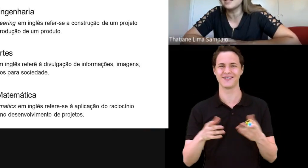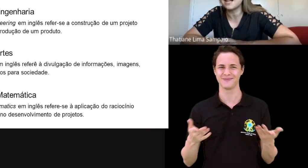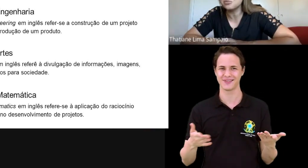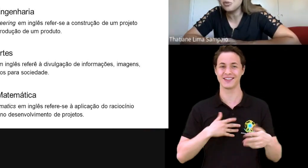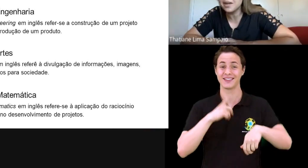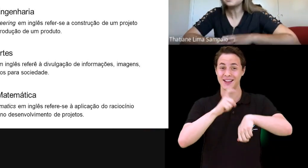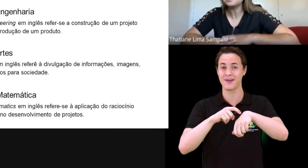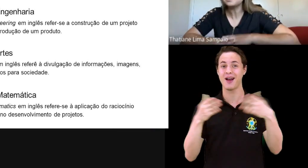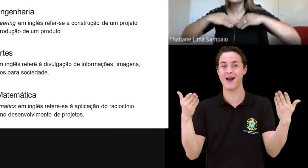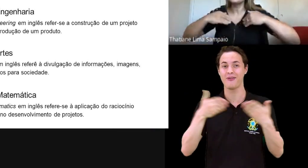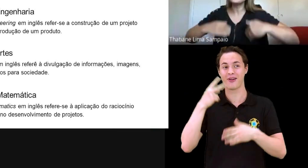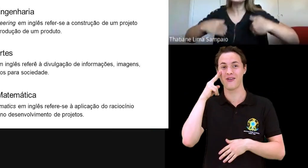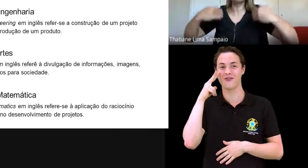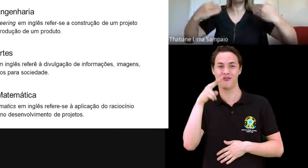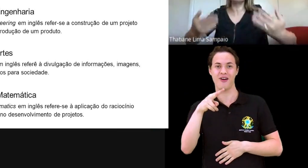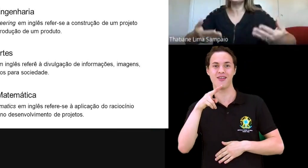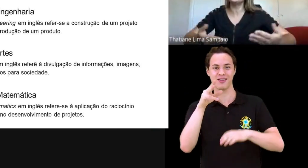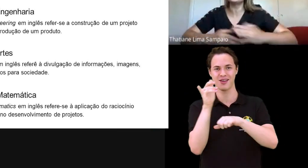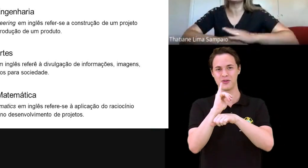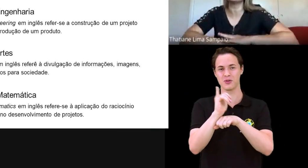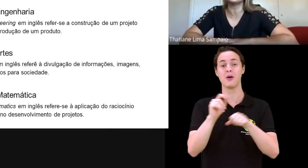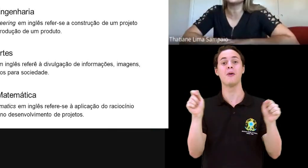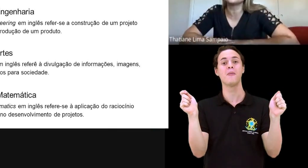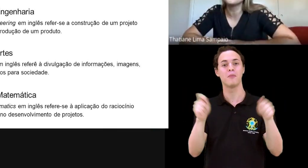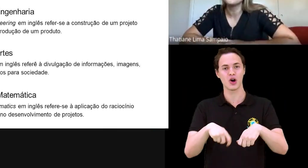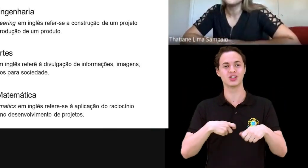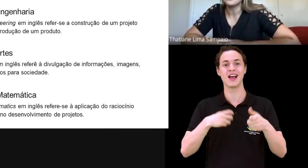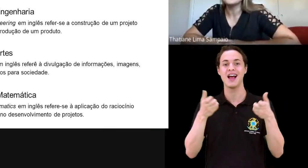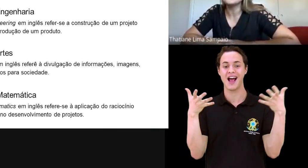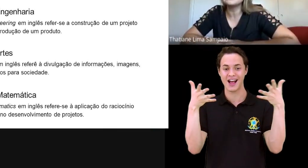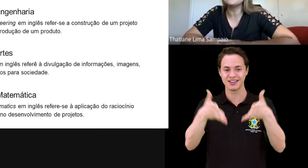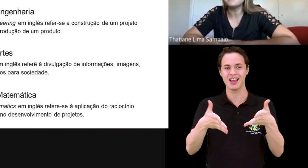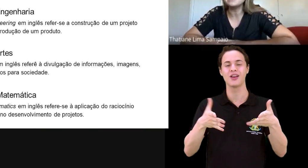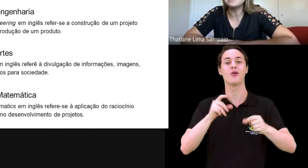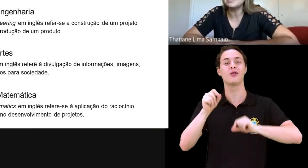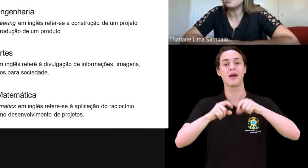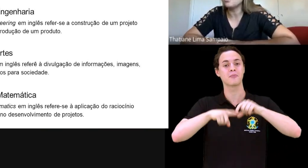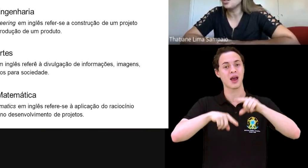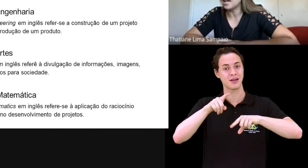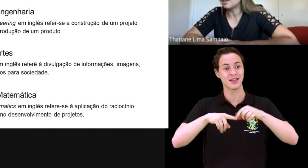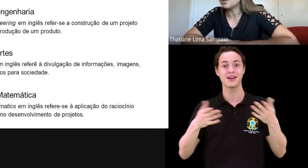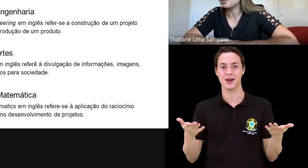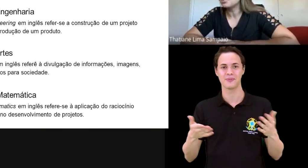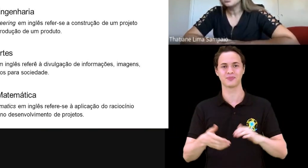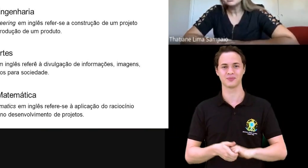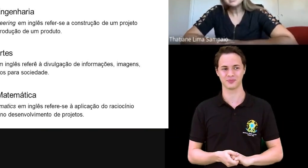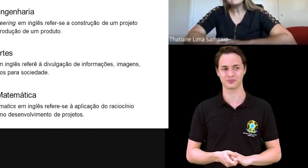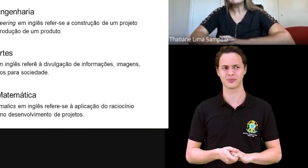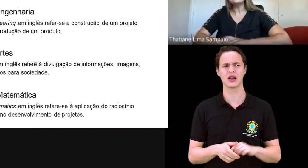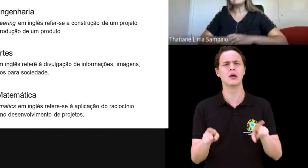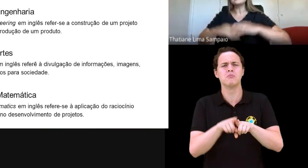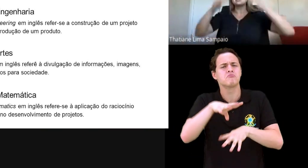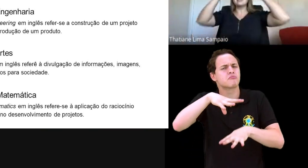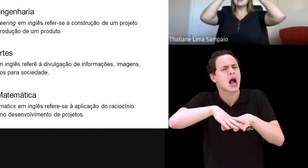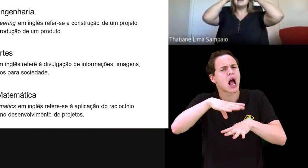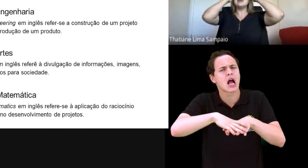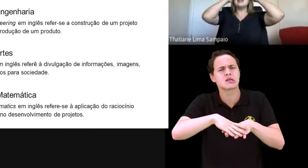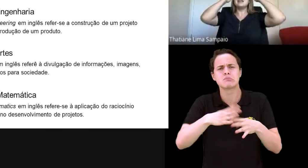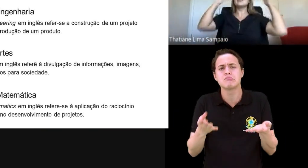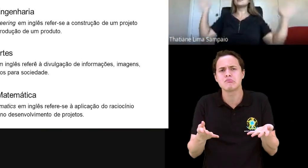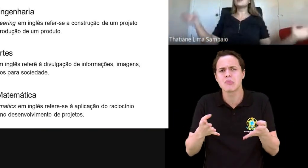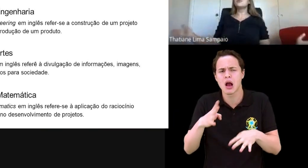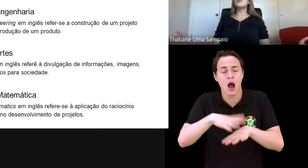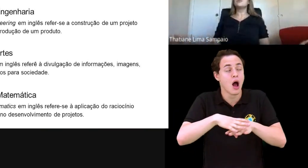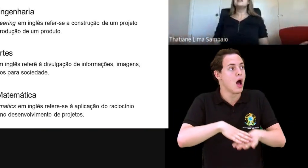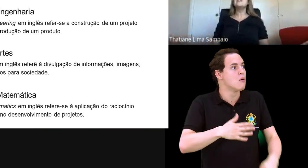neste exato momento, mas que poderão ter acesso a esse material didático. E a matemática, ai meu